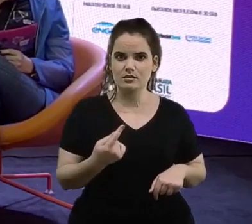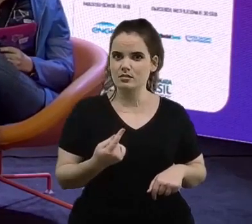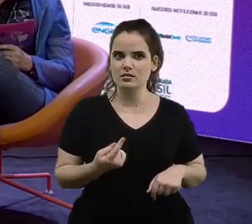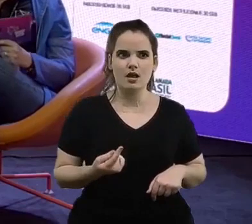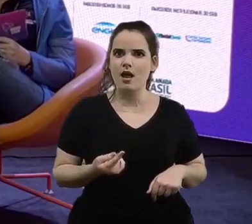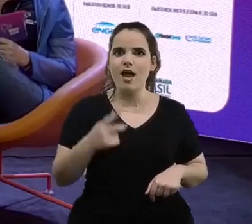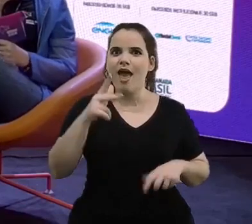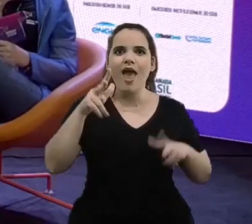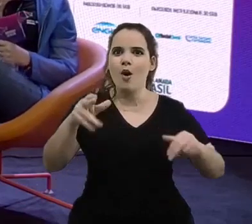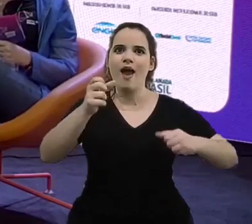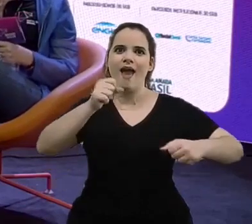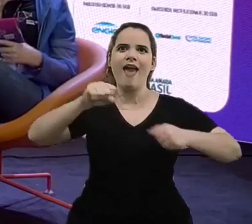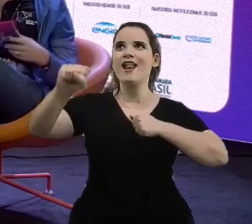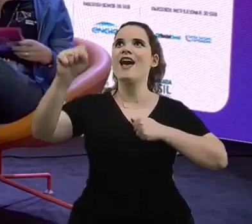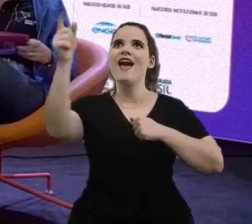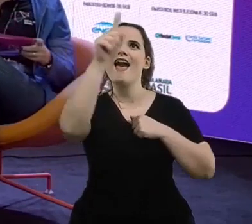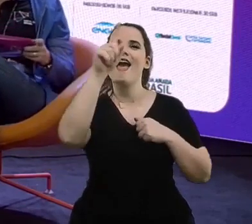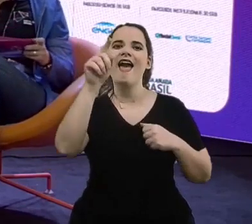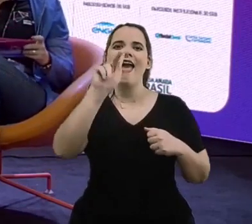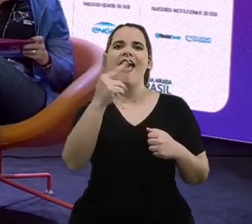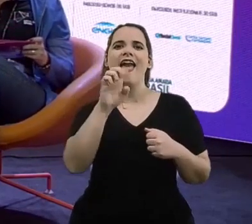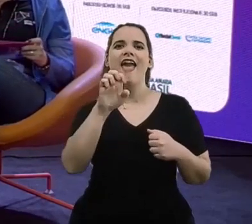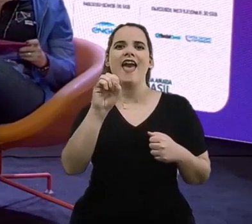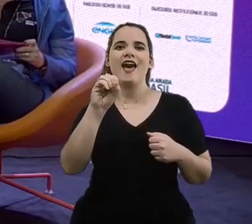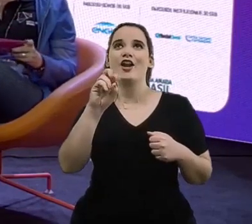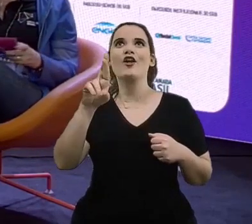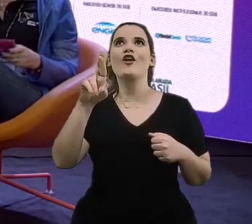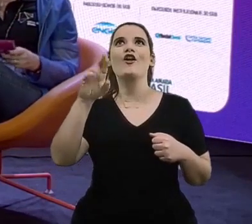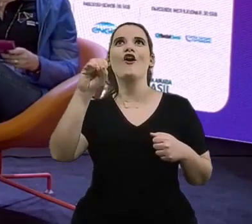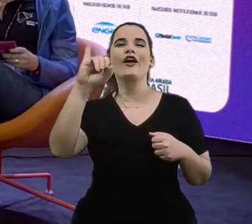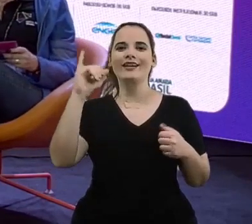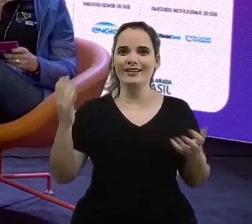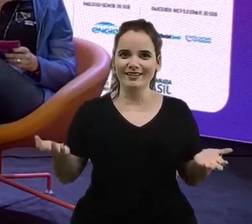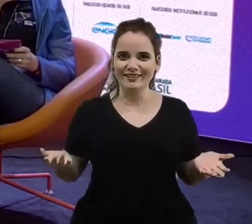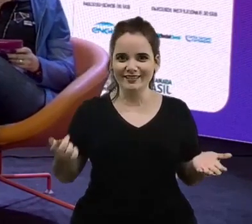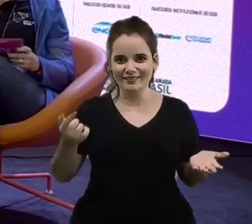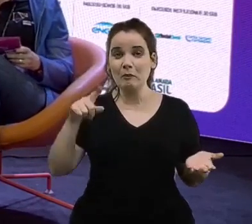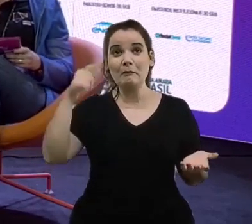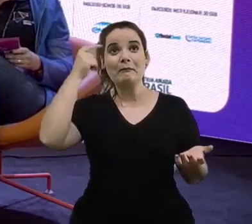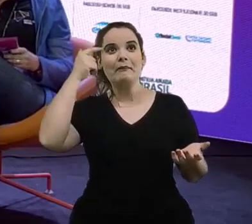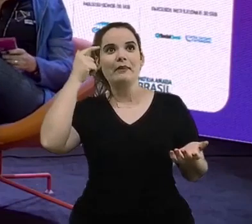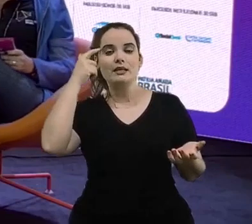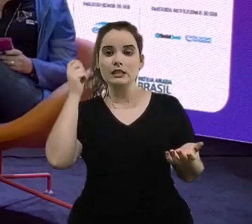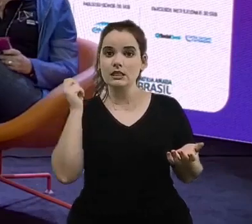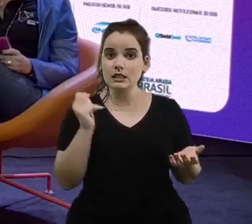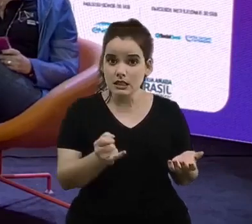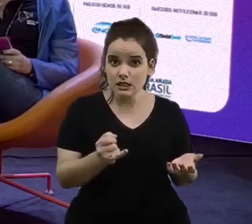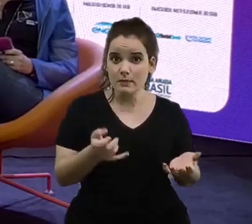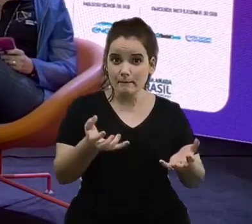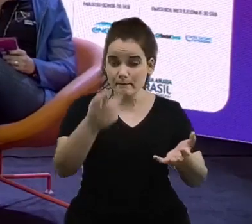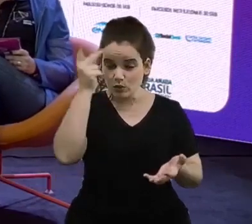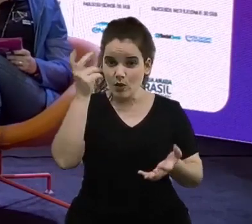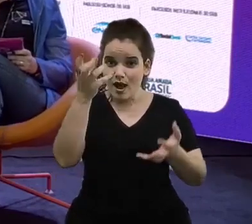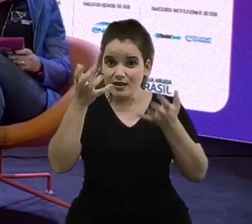que consegue olhar para isso de uma forma mais tranquila, com mais responsabilidade, mas também com mais